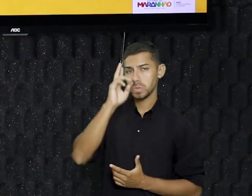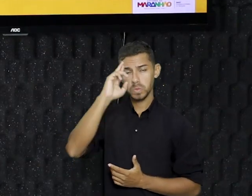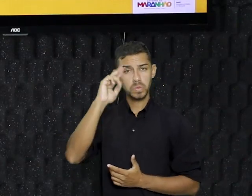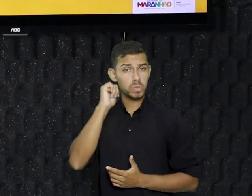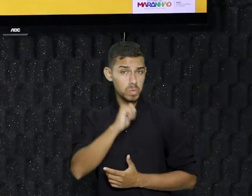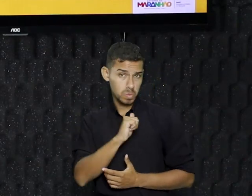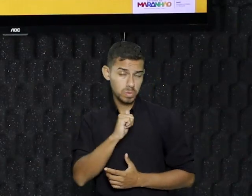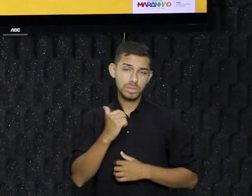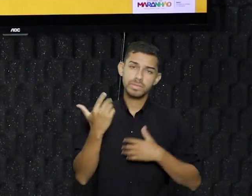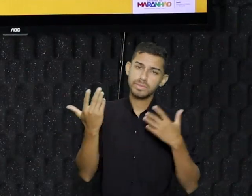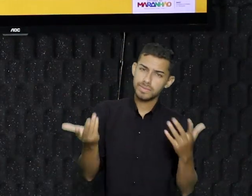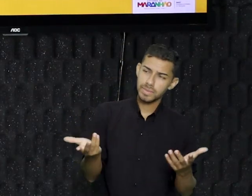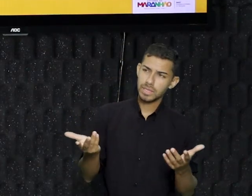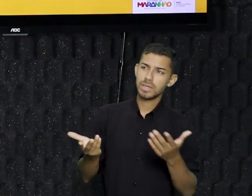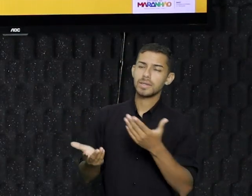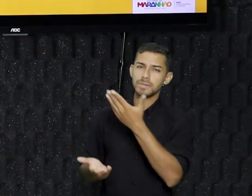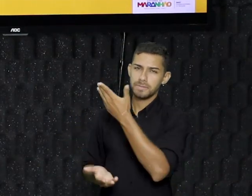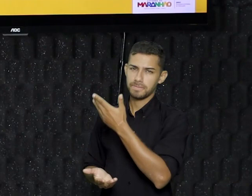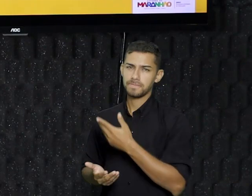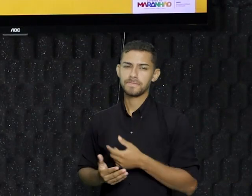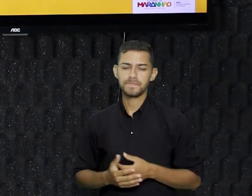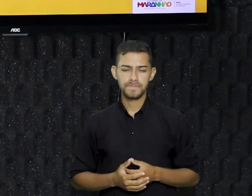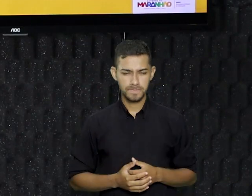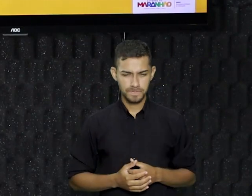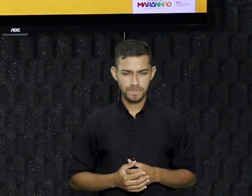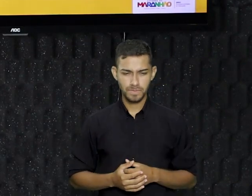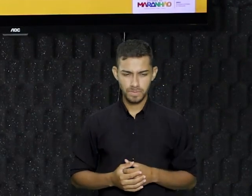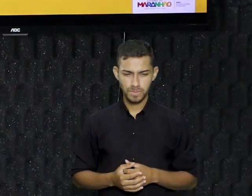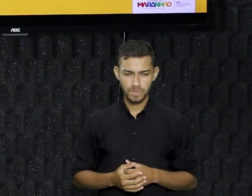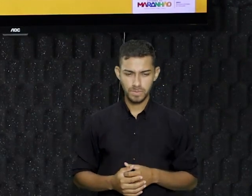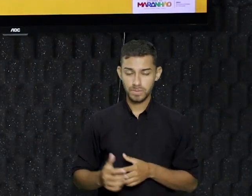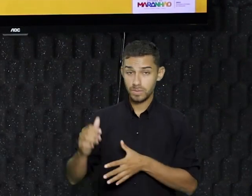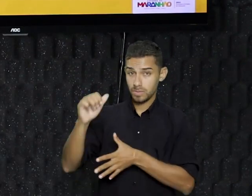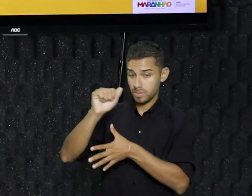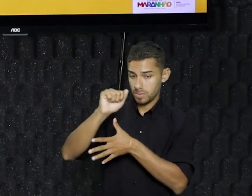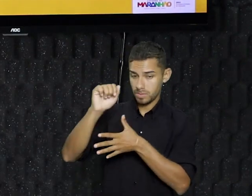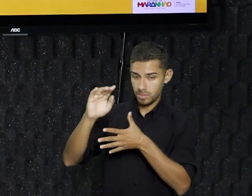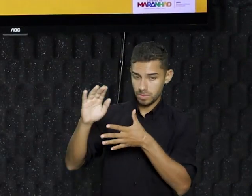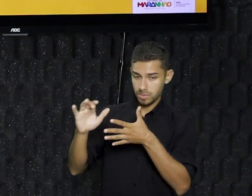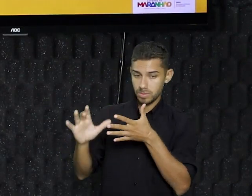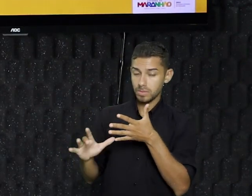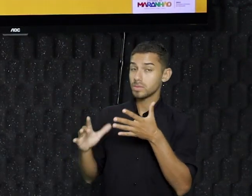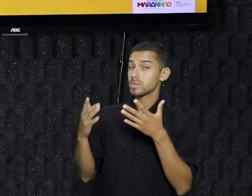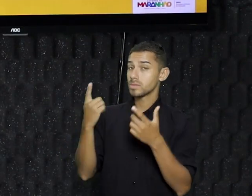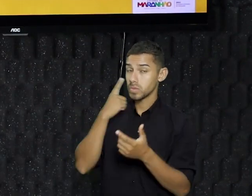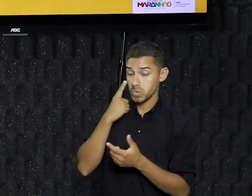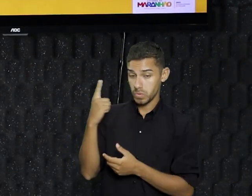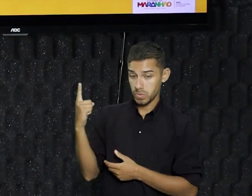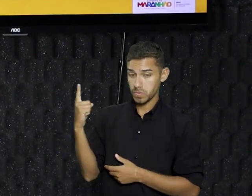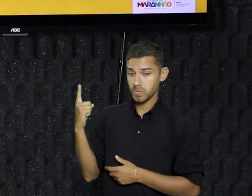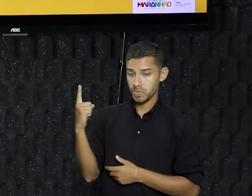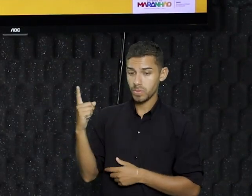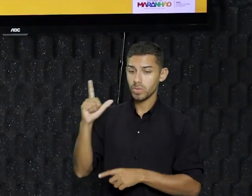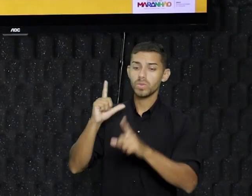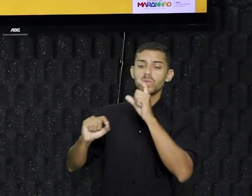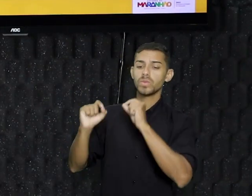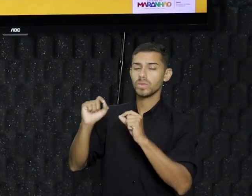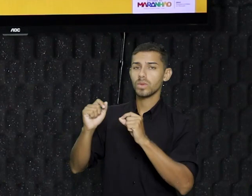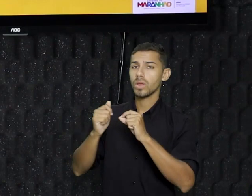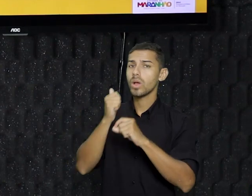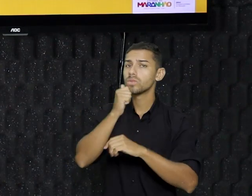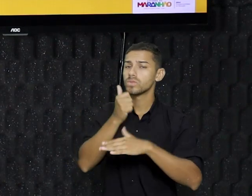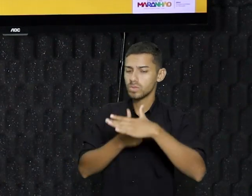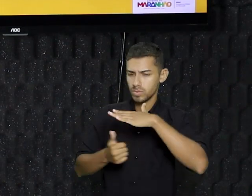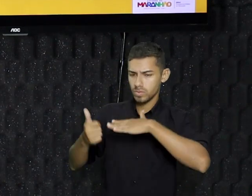e dessa forma vamos ver aqui as alternativas então o que que ele tá pedindo aqui a escolha da personagem